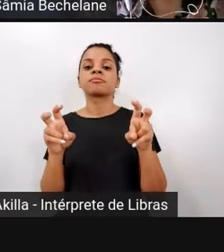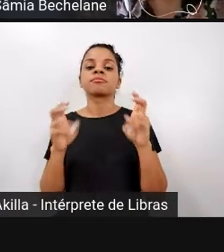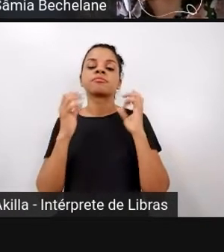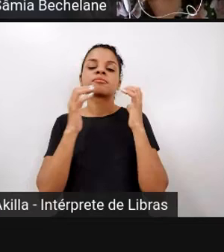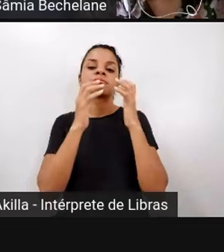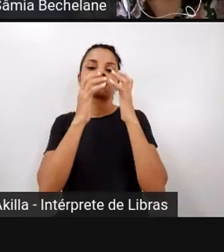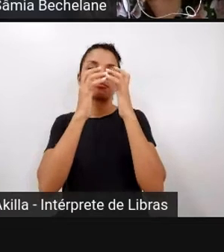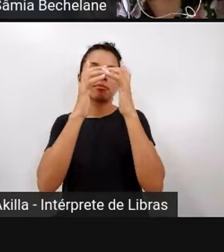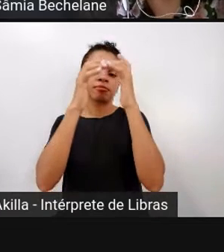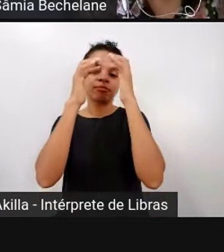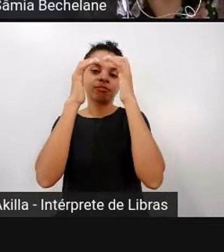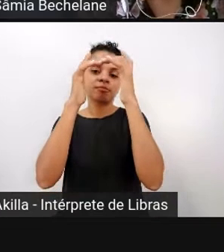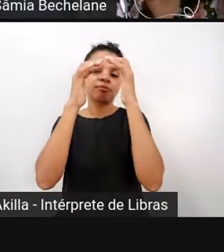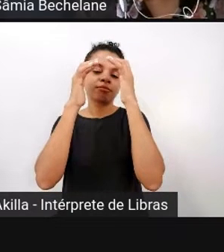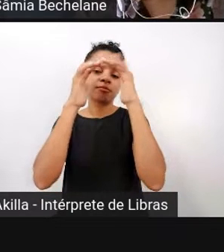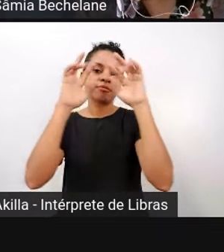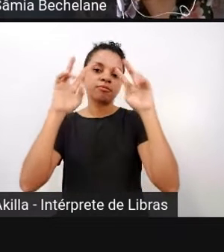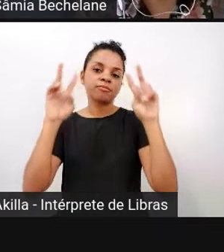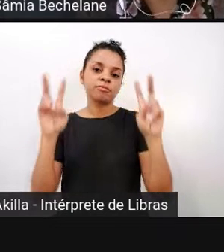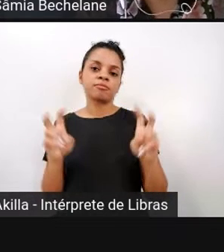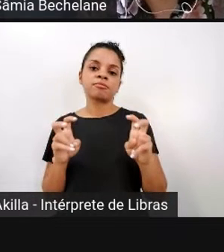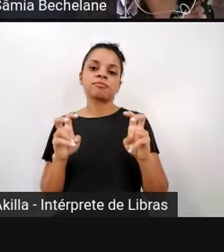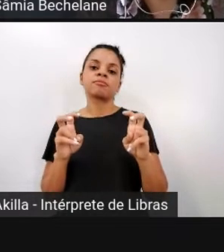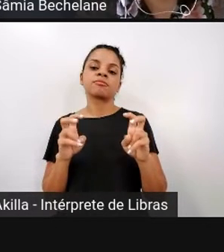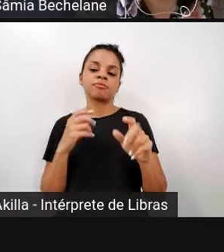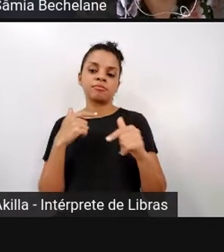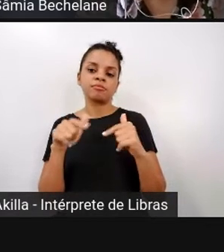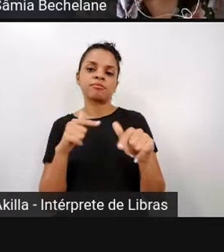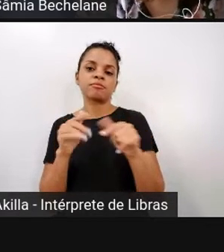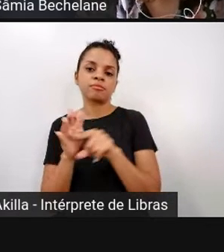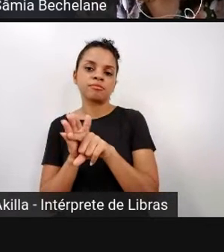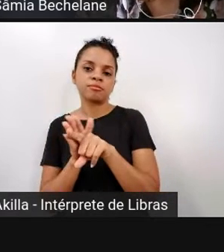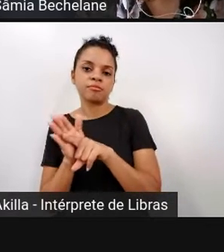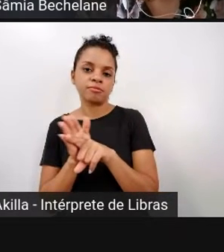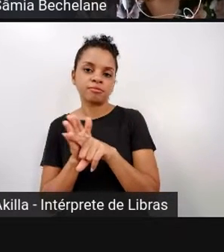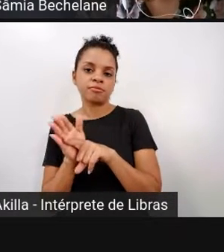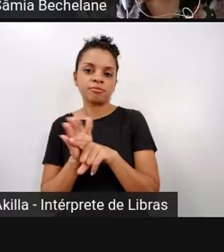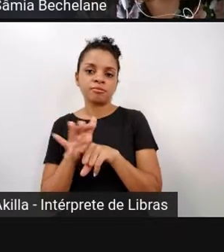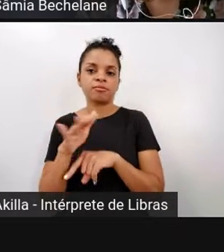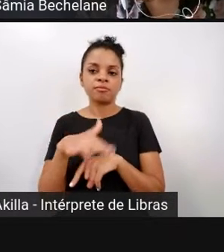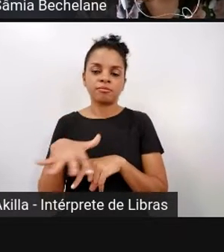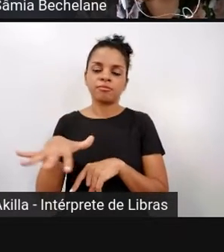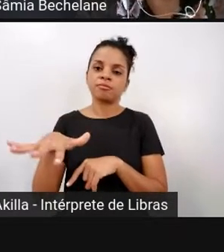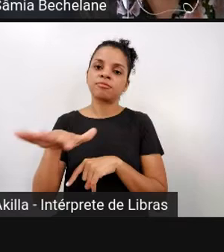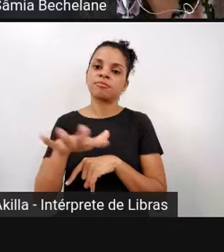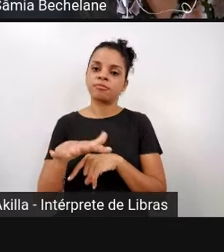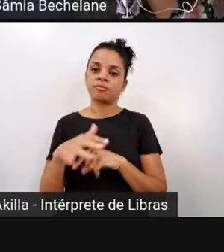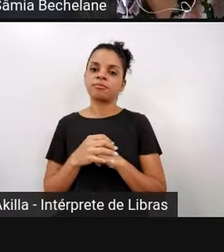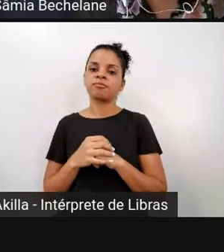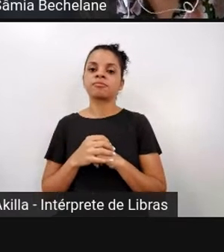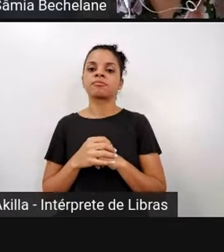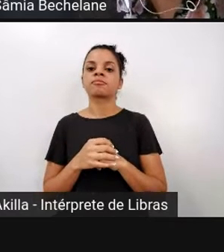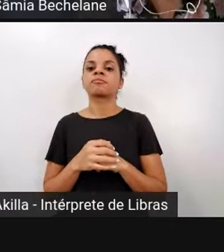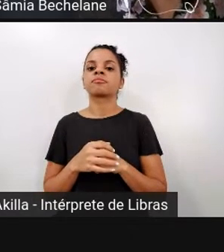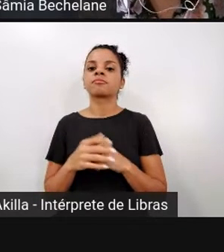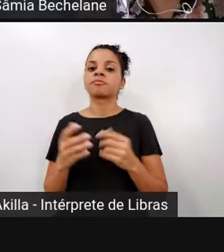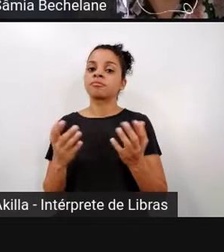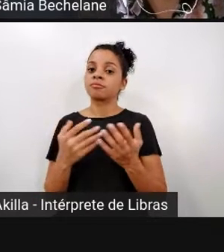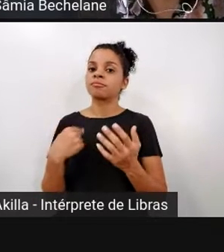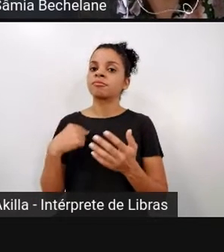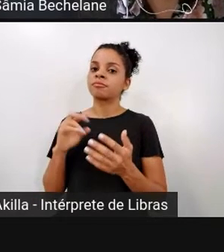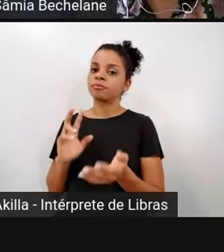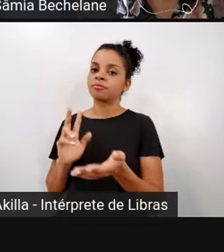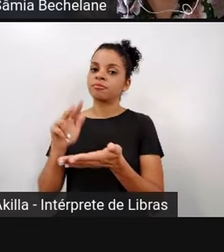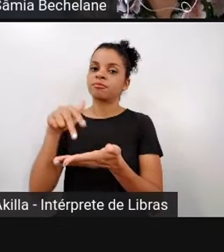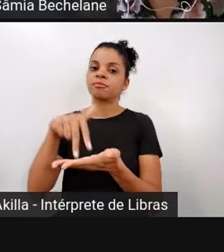feitas a partir do trabalho de campo, né? Eu estou justamente nesse momento realizando a pesquisa em si, né?